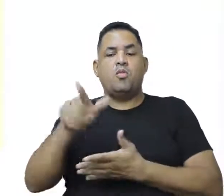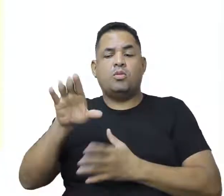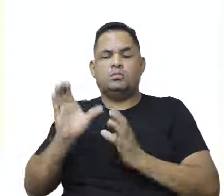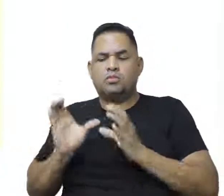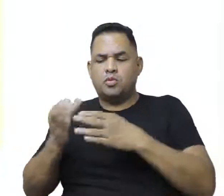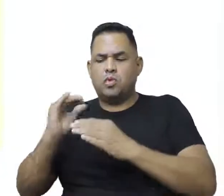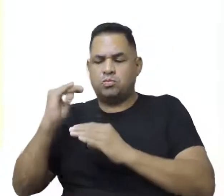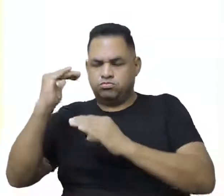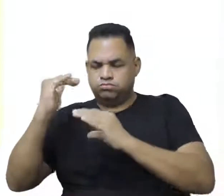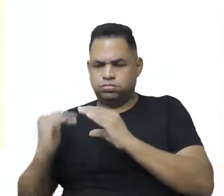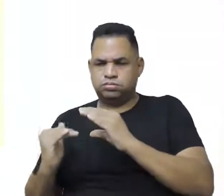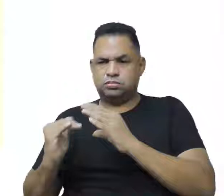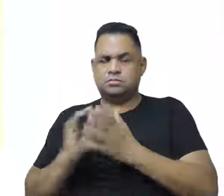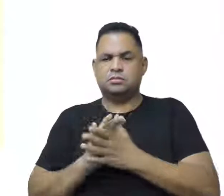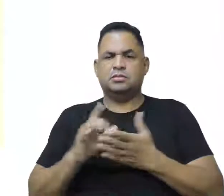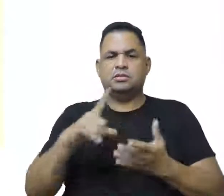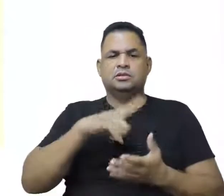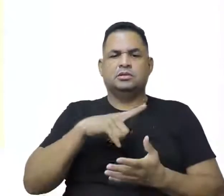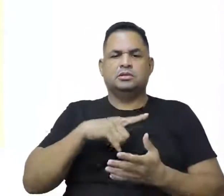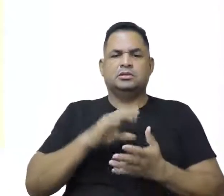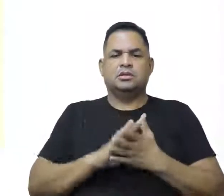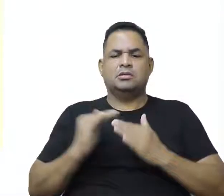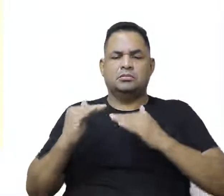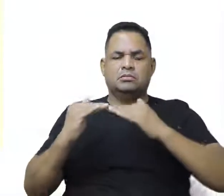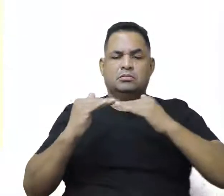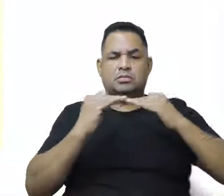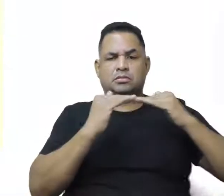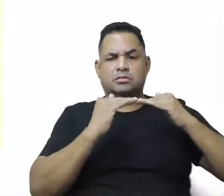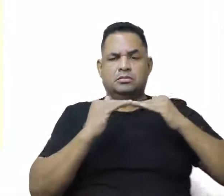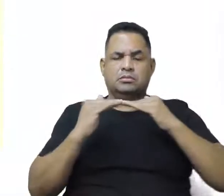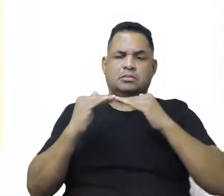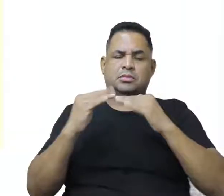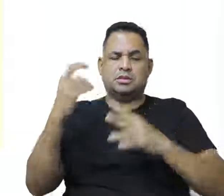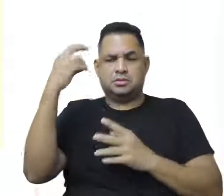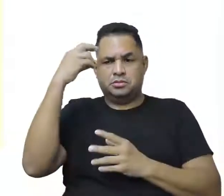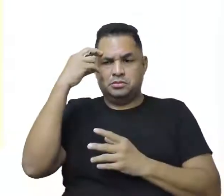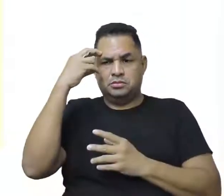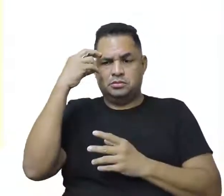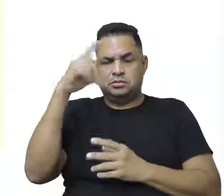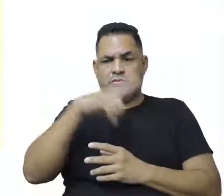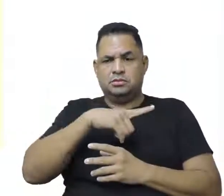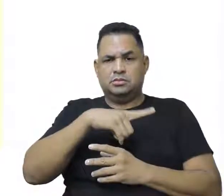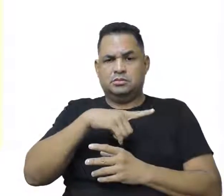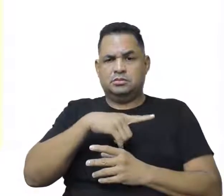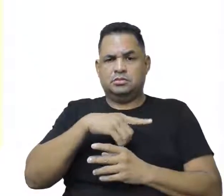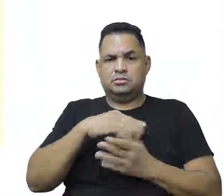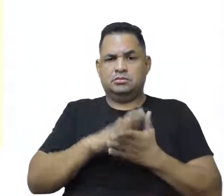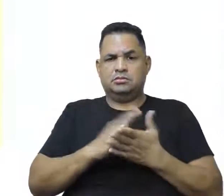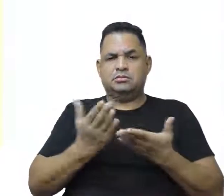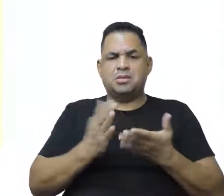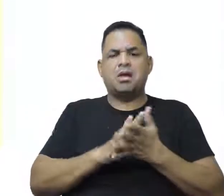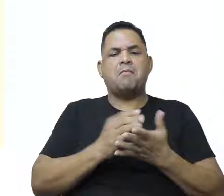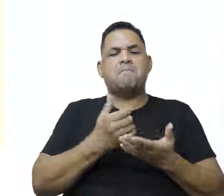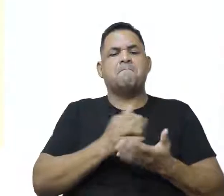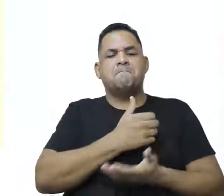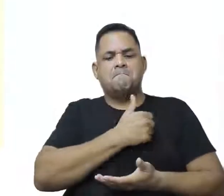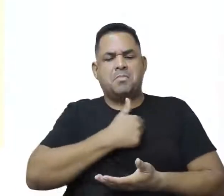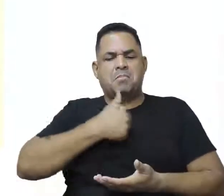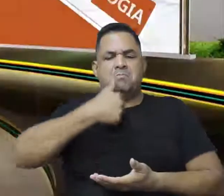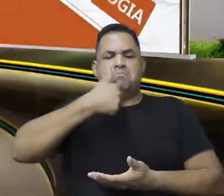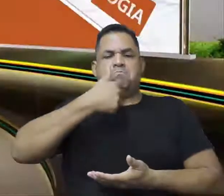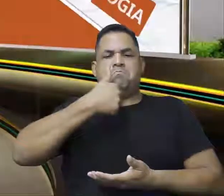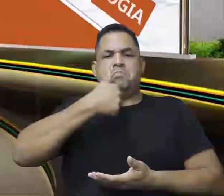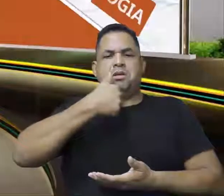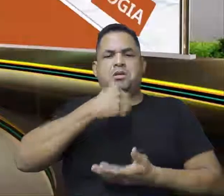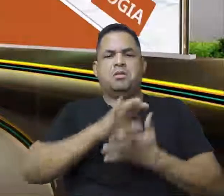ela diz para nós é assim, existe um padrão, galera, um padrão cultural, um padrão que é mais aceito, né?